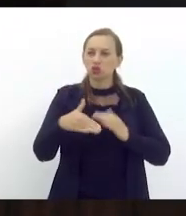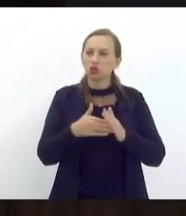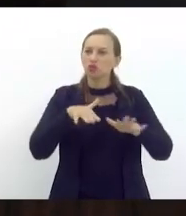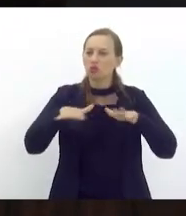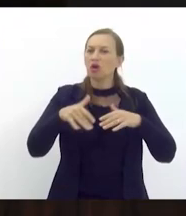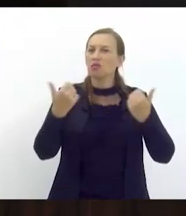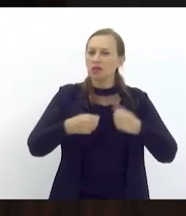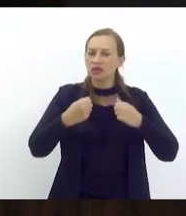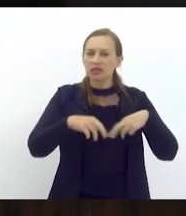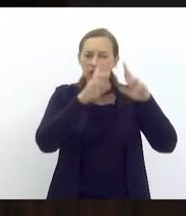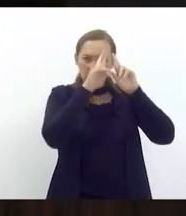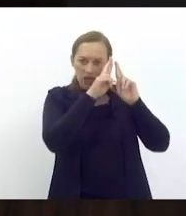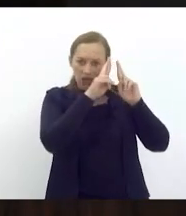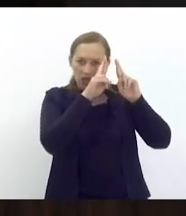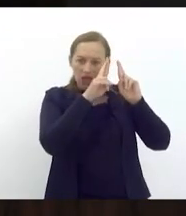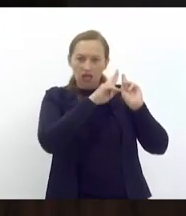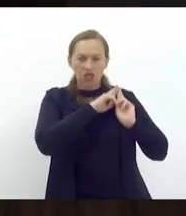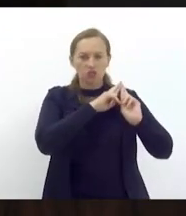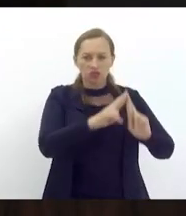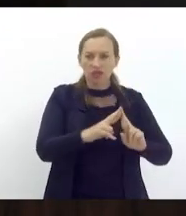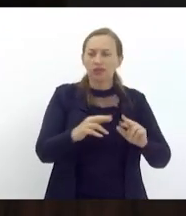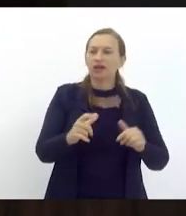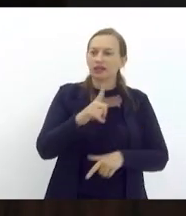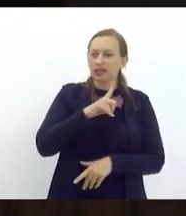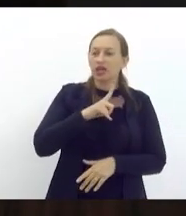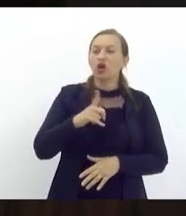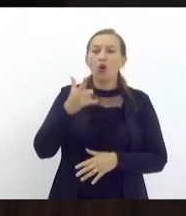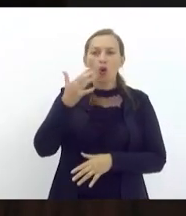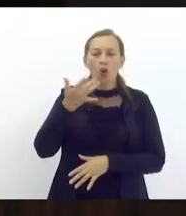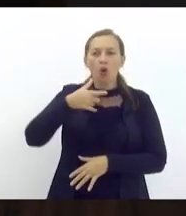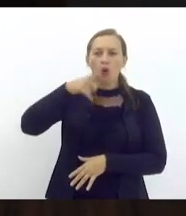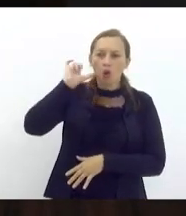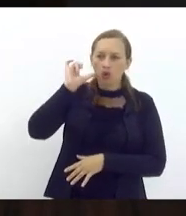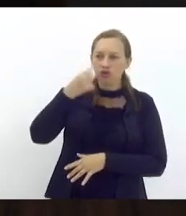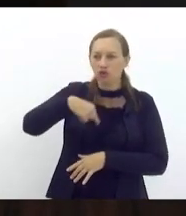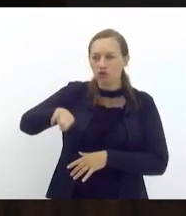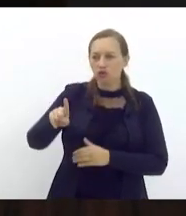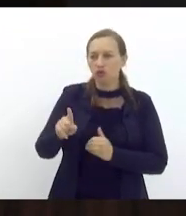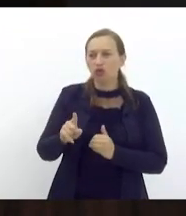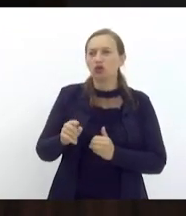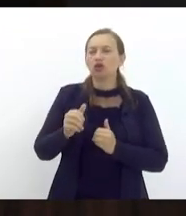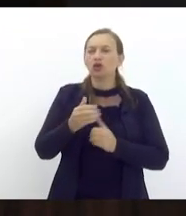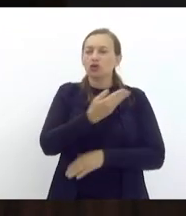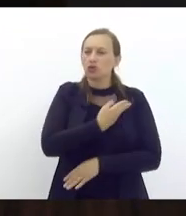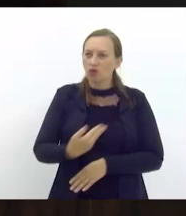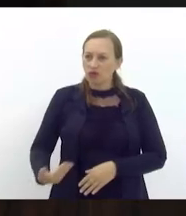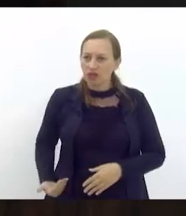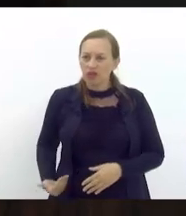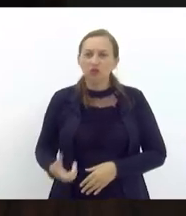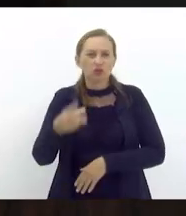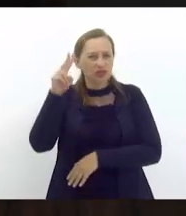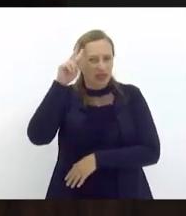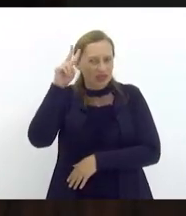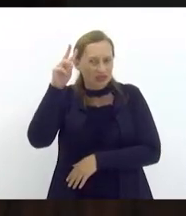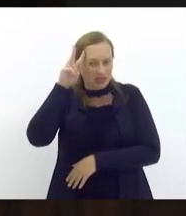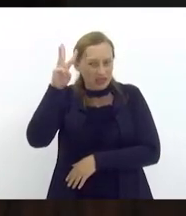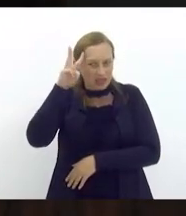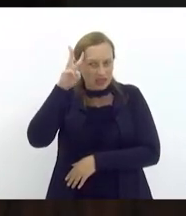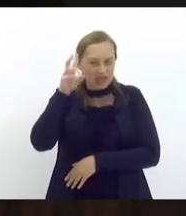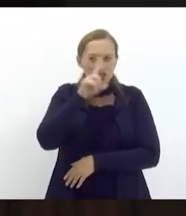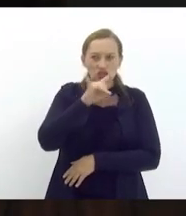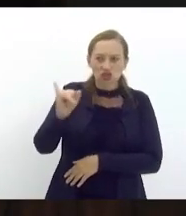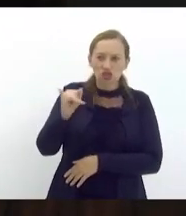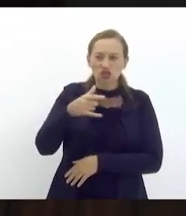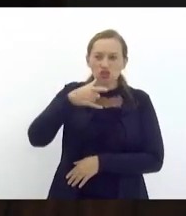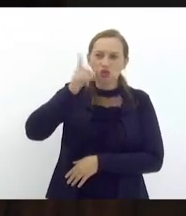ontem eu acompanhei o governador na terça e no dia de ontem no Supremo Tribunal Federal